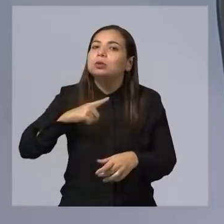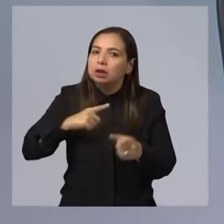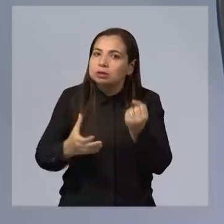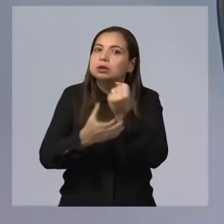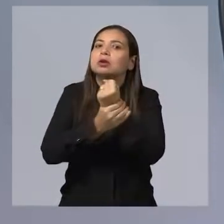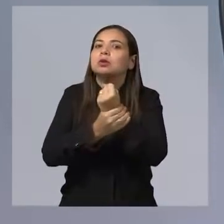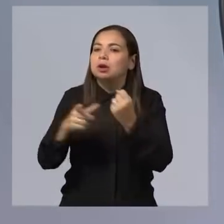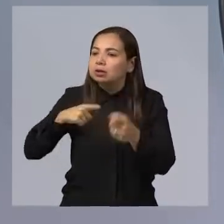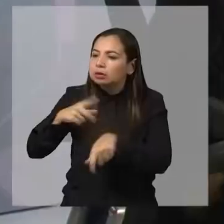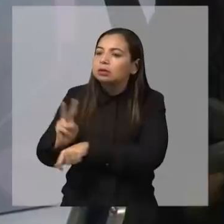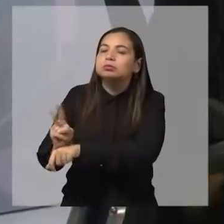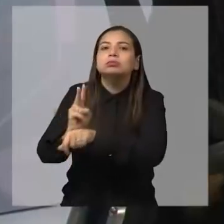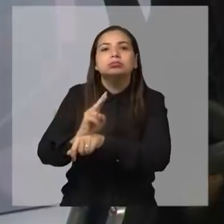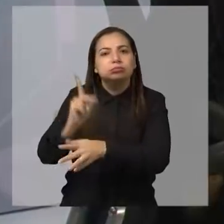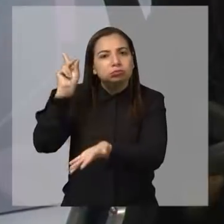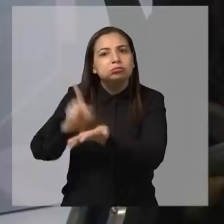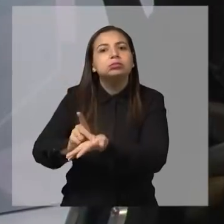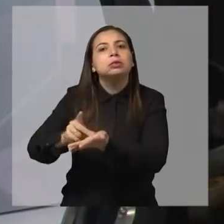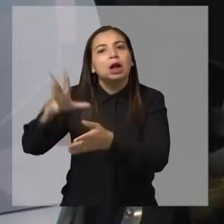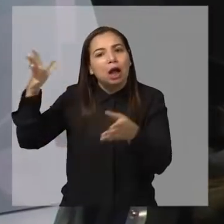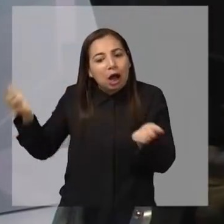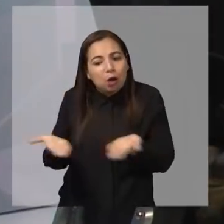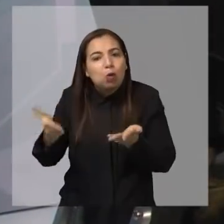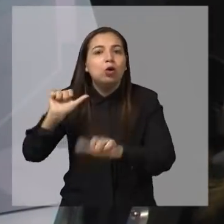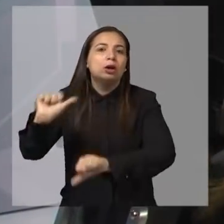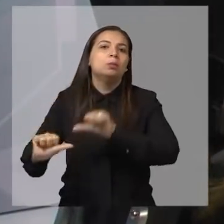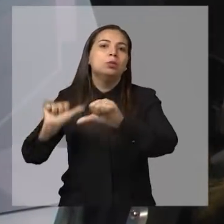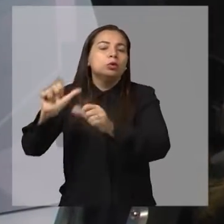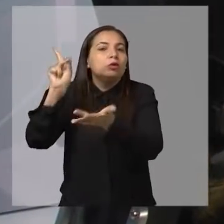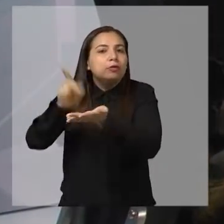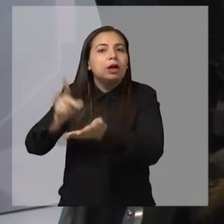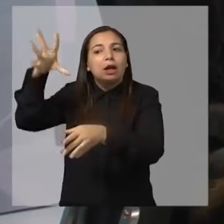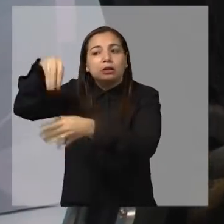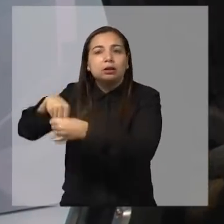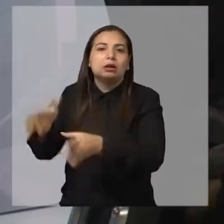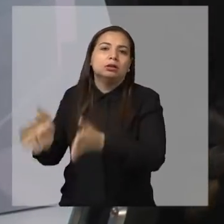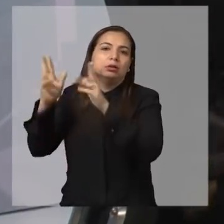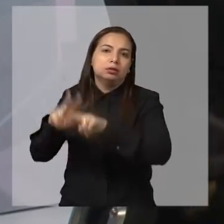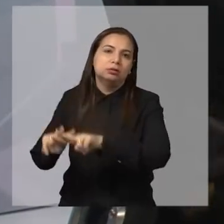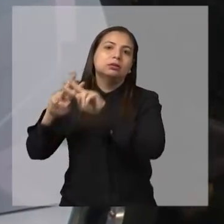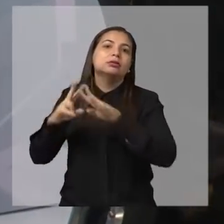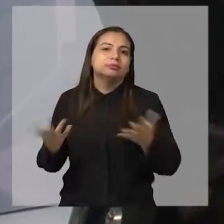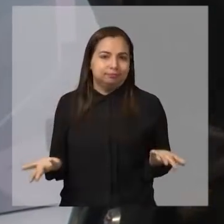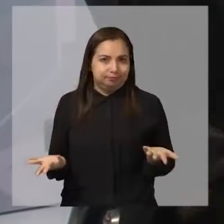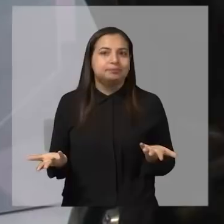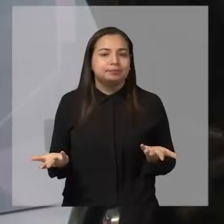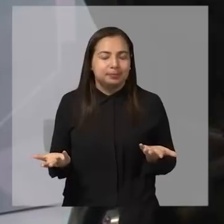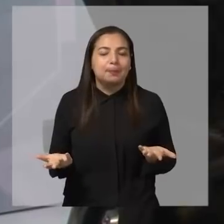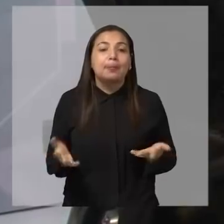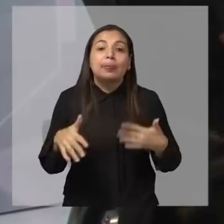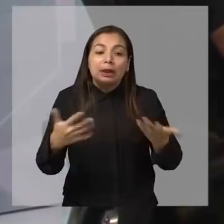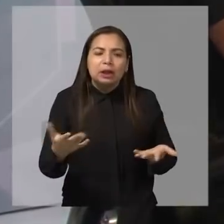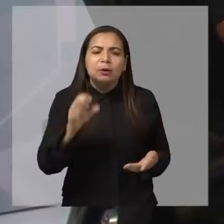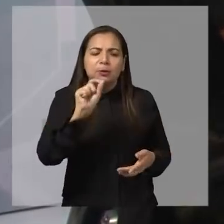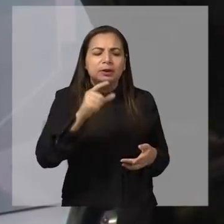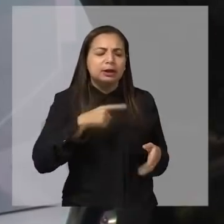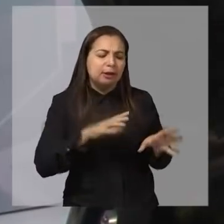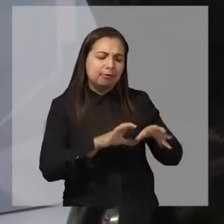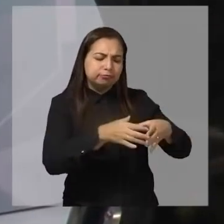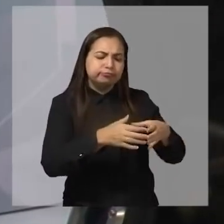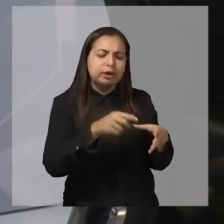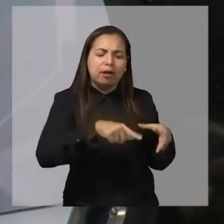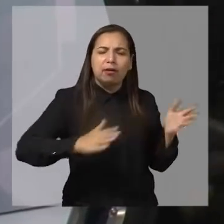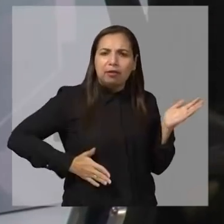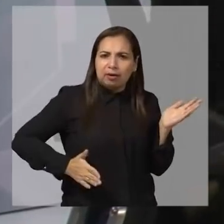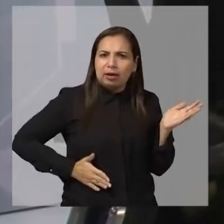controle do Estado, e isso é importante. E outra coisa, o crime organizado ele é muito interessante. Não, o que a gente faz, né, que o discurso é que nós estamos